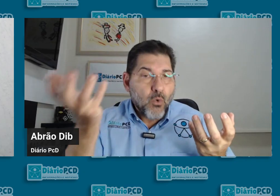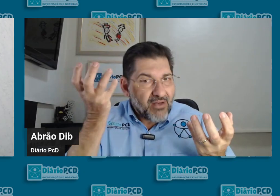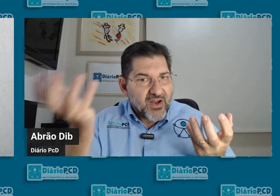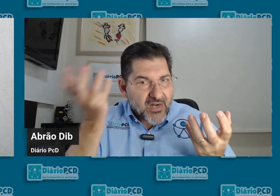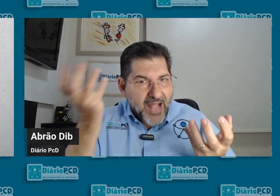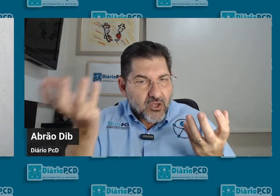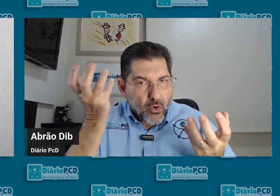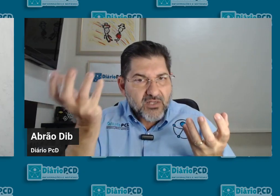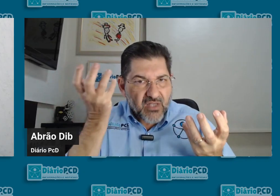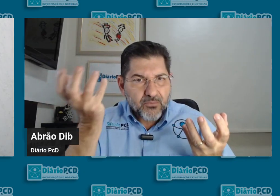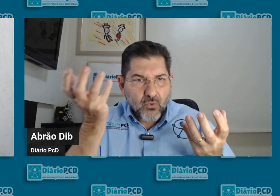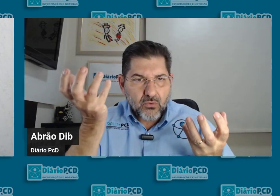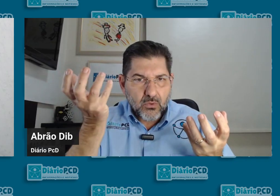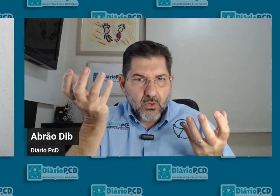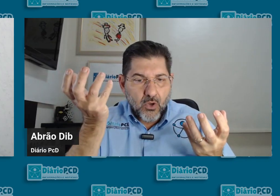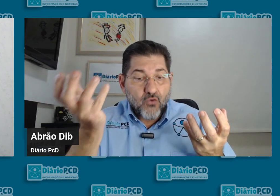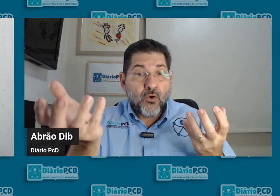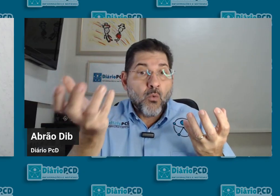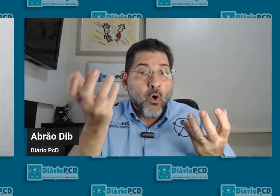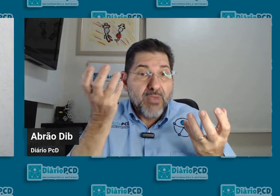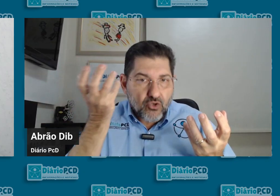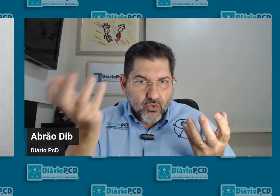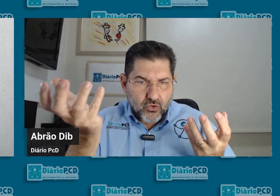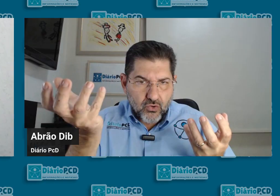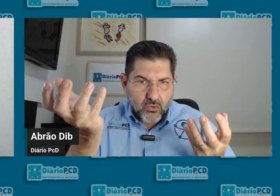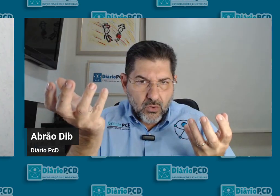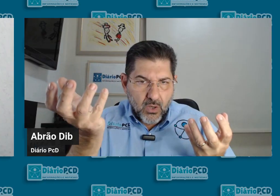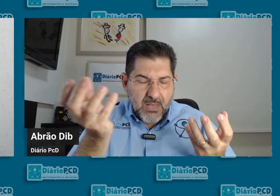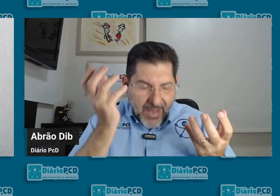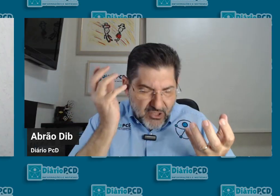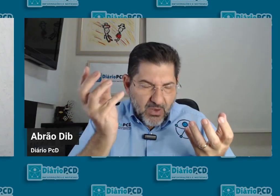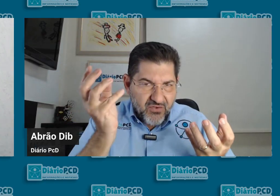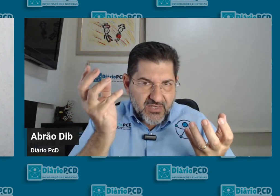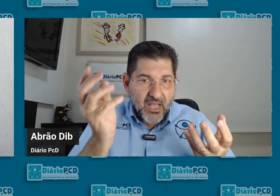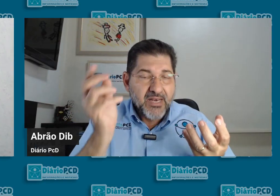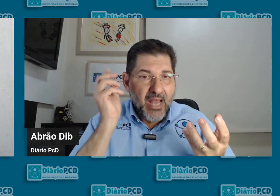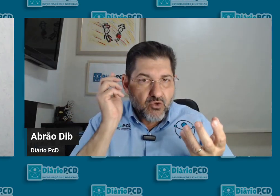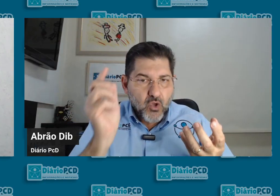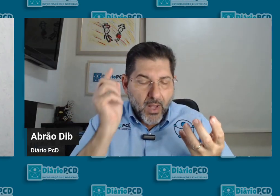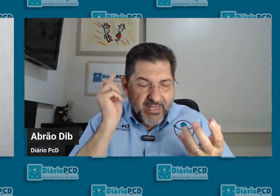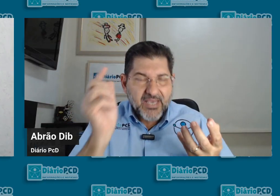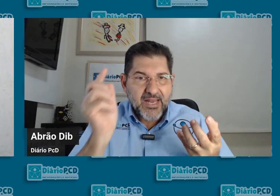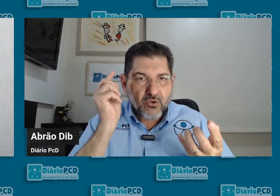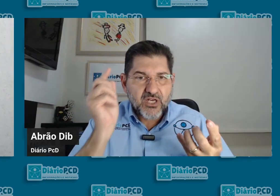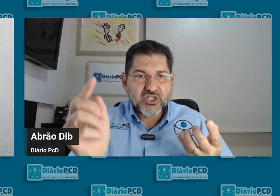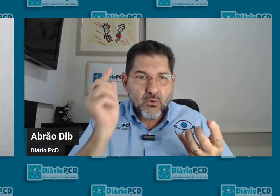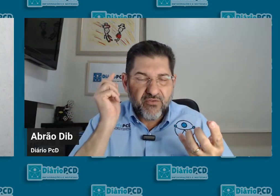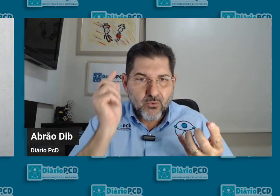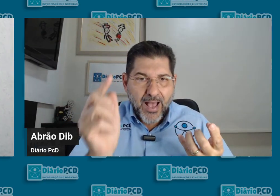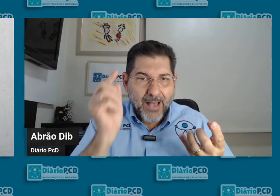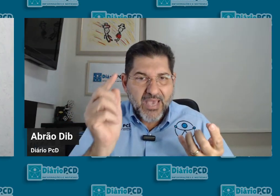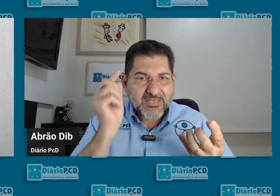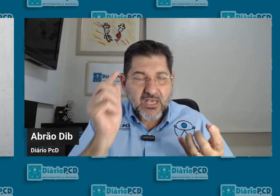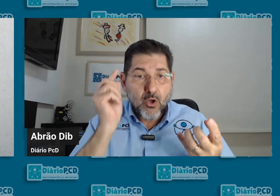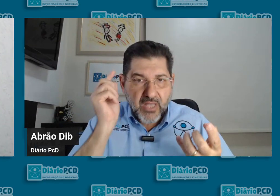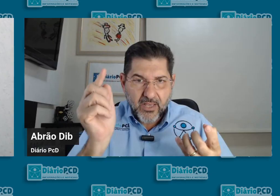faltaram com a verdade durante esse tempo todo. Foram omissos. E, mais uma vez, não estou aqui querendo criticar governo